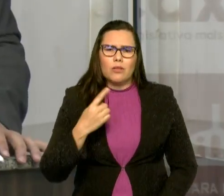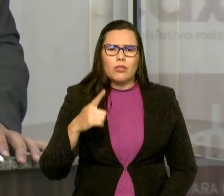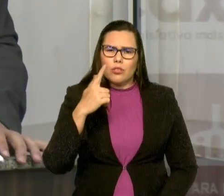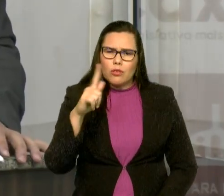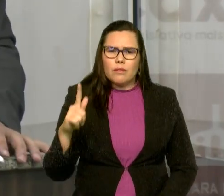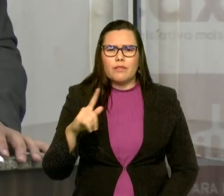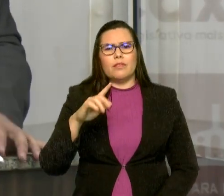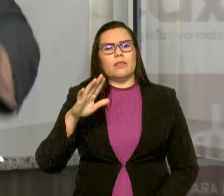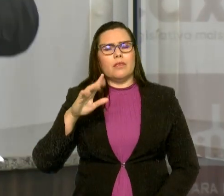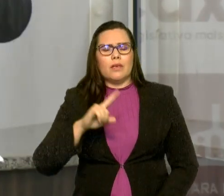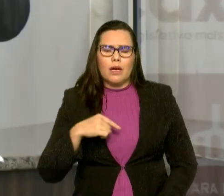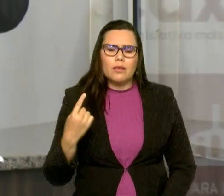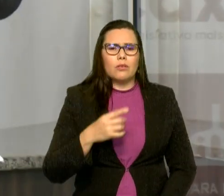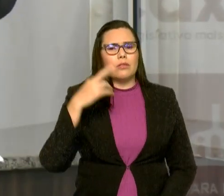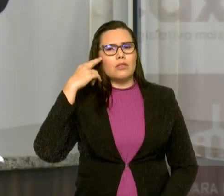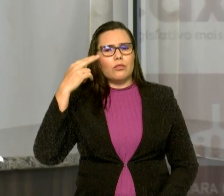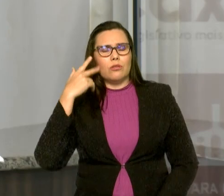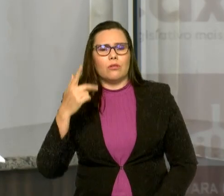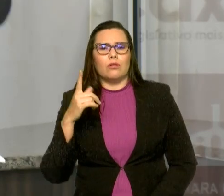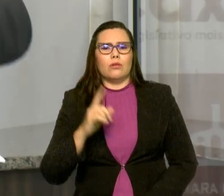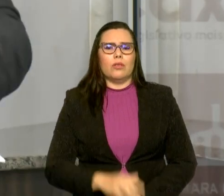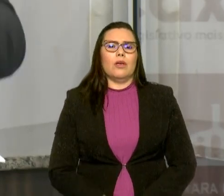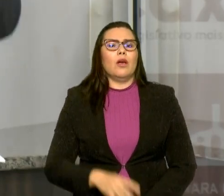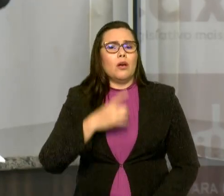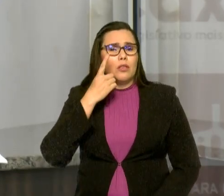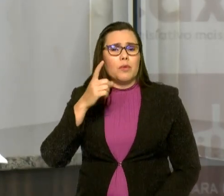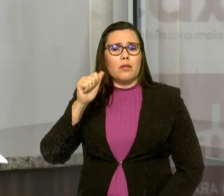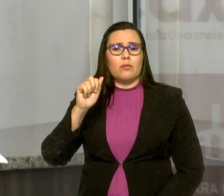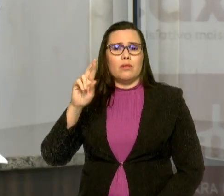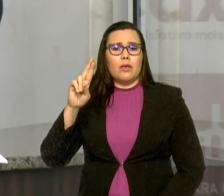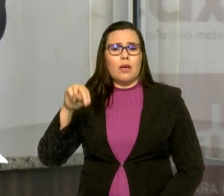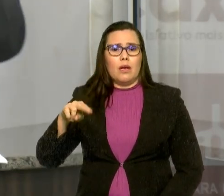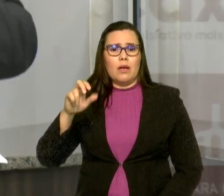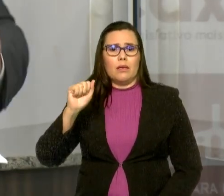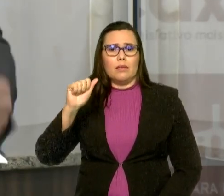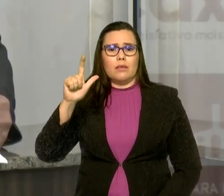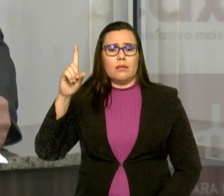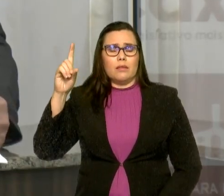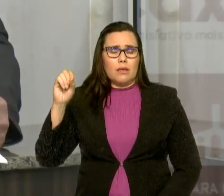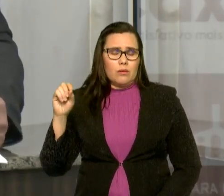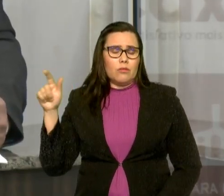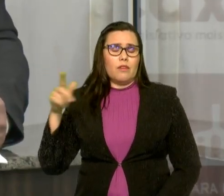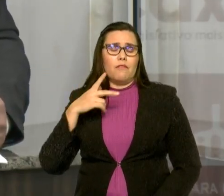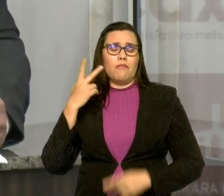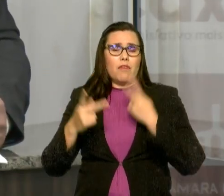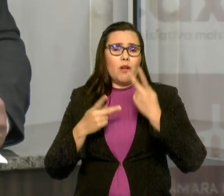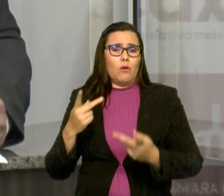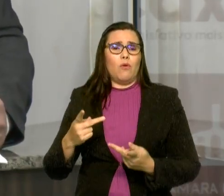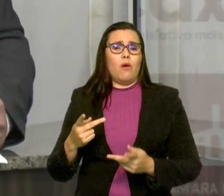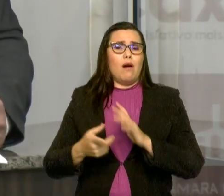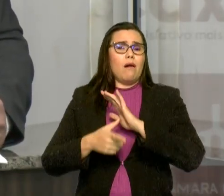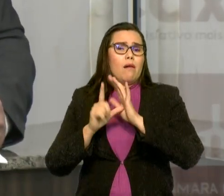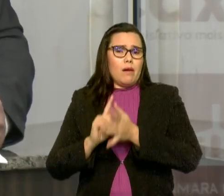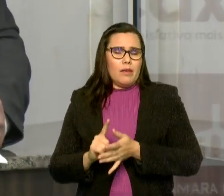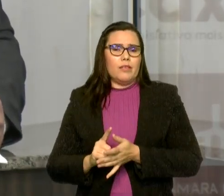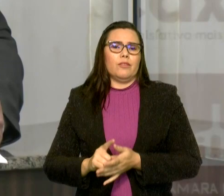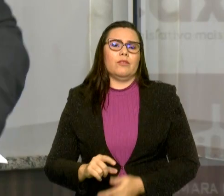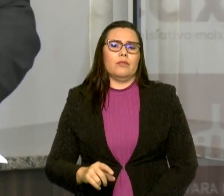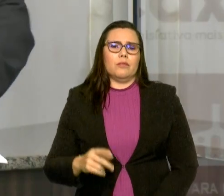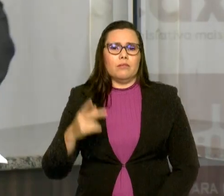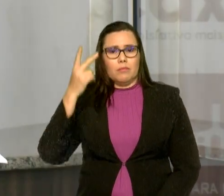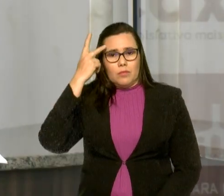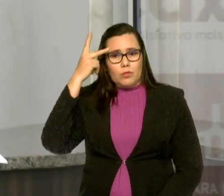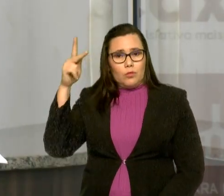pouco o deputado Arnaldo Melo, que revelou a sua grande história num discurso histórico, deputado Arnaldo Melo, que Vossa Excelência fez aqui nesta casa,